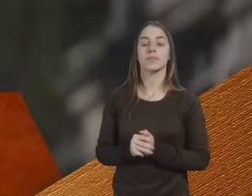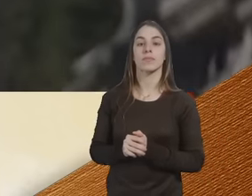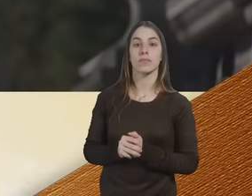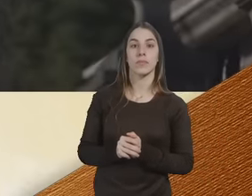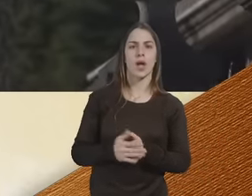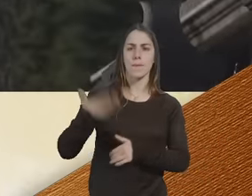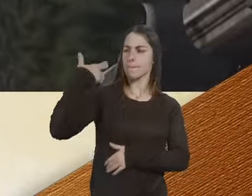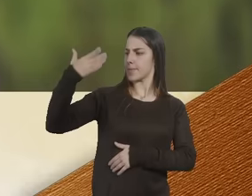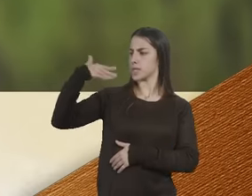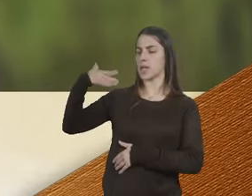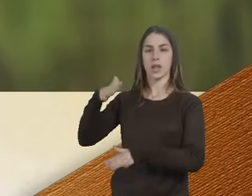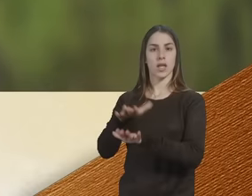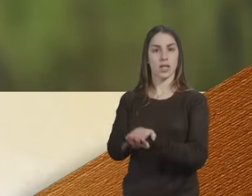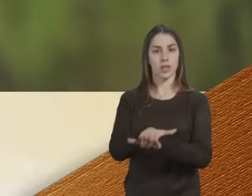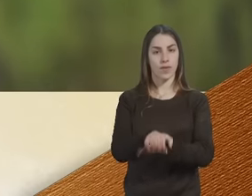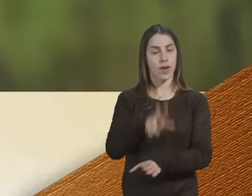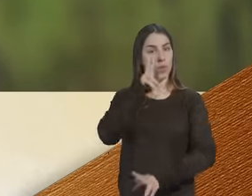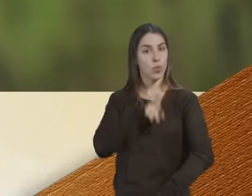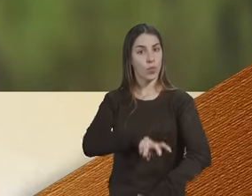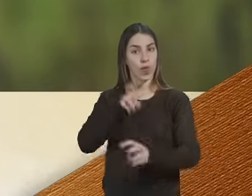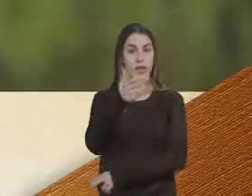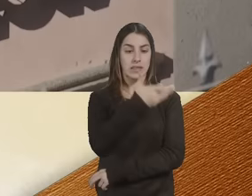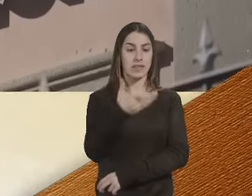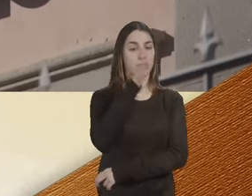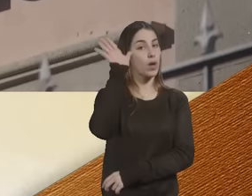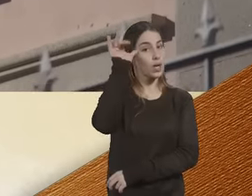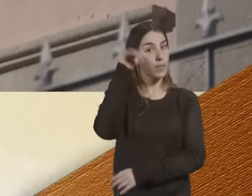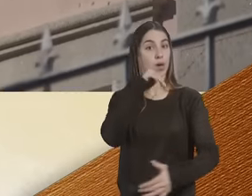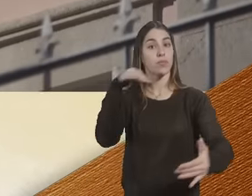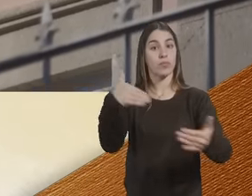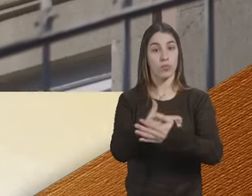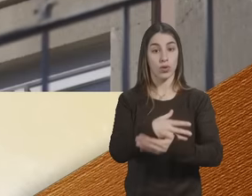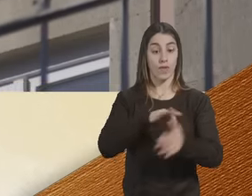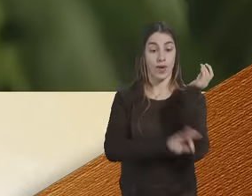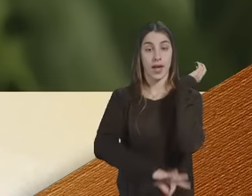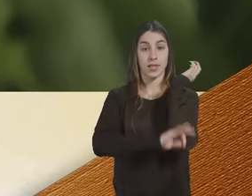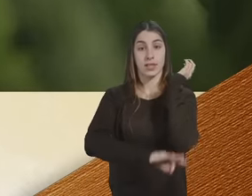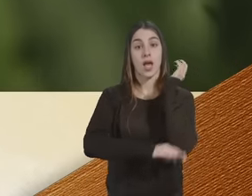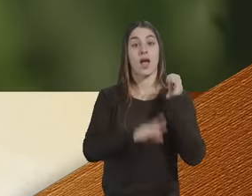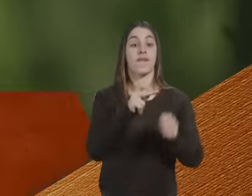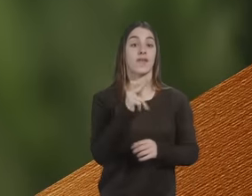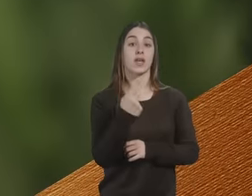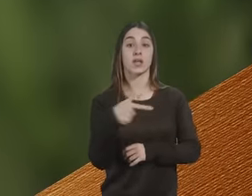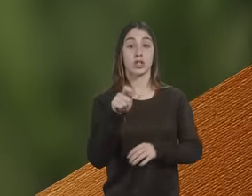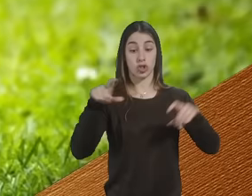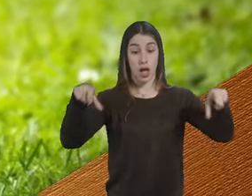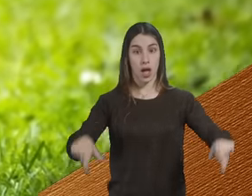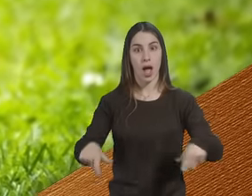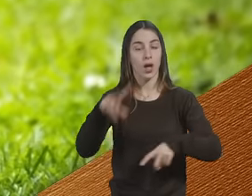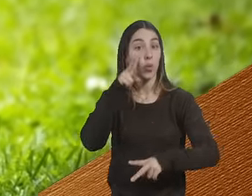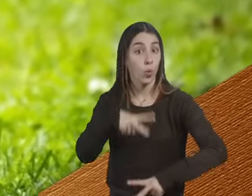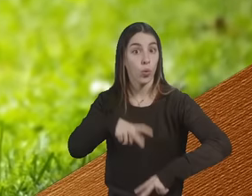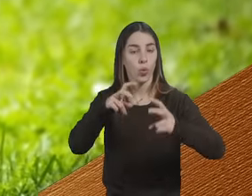Na passada terça-feira, foi encontrado o 7º animal morto na freguesia de Avintes, Vila Nova de Gaia. Desta vez, encontrou-se